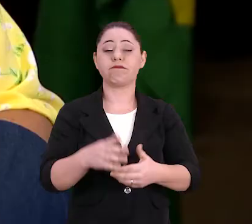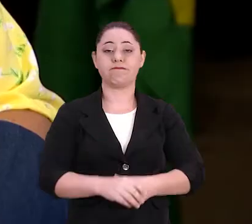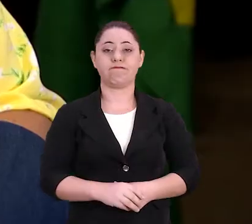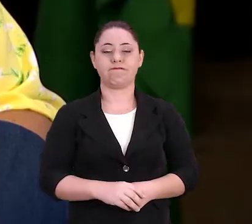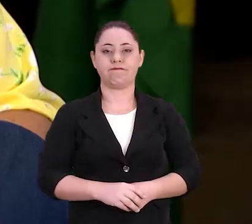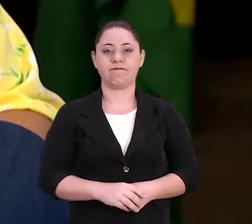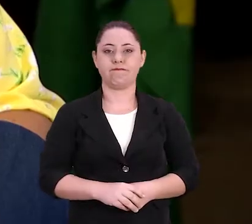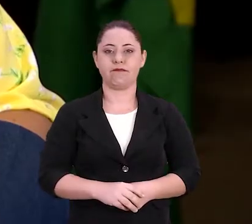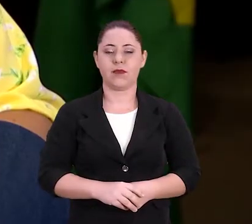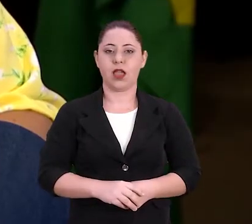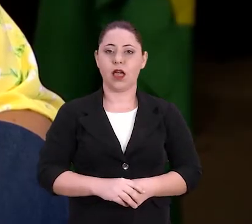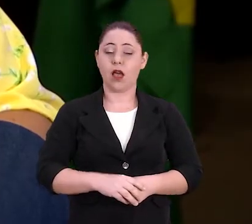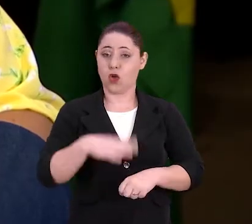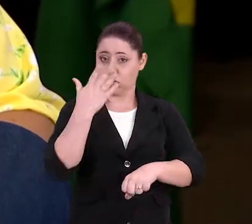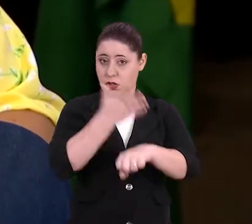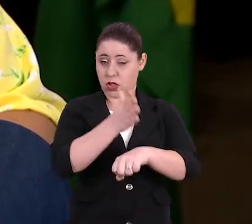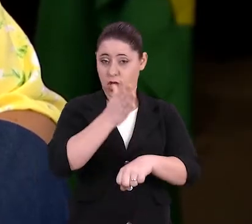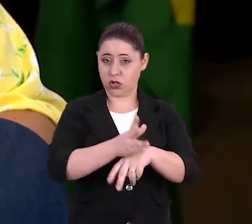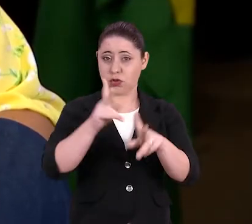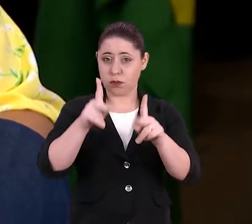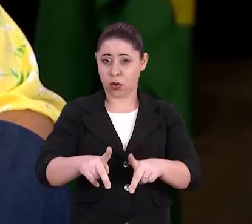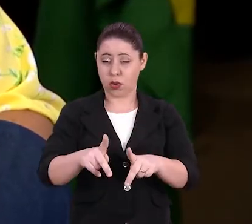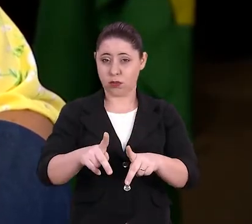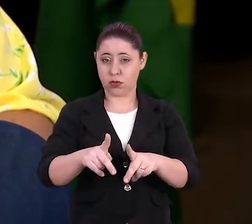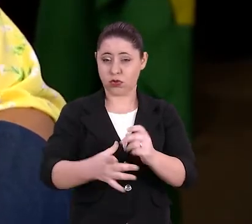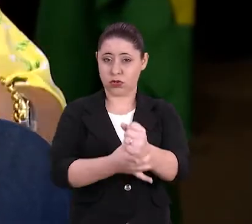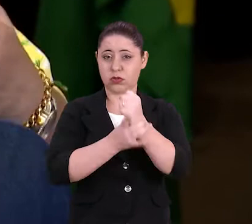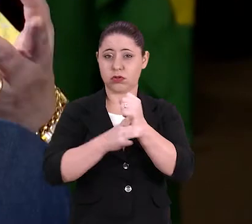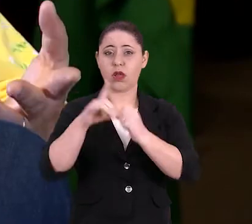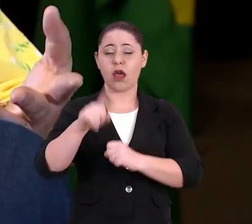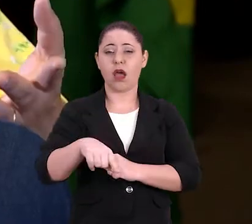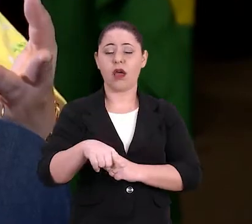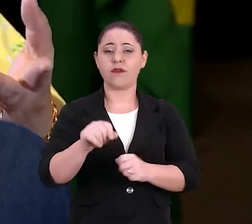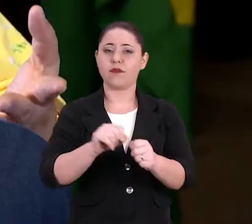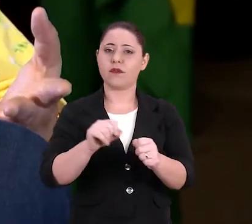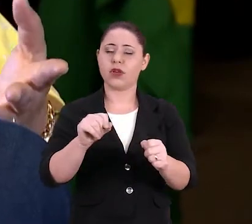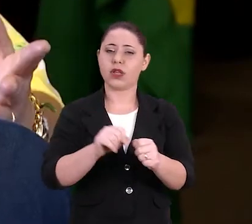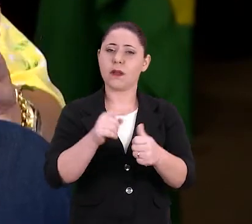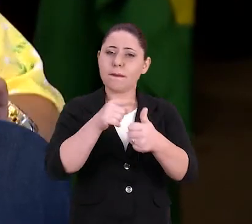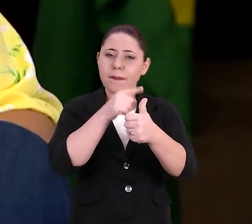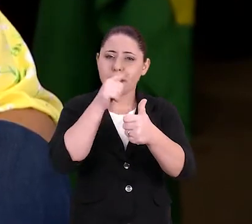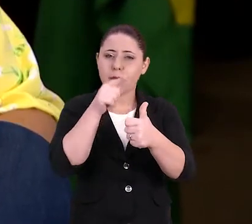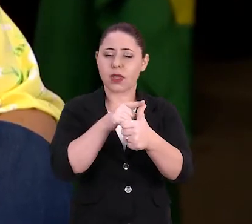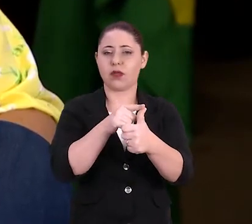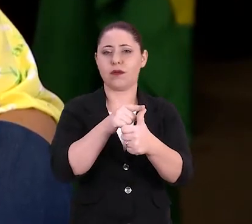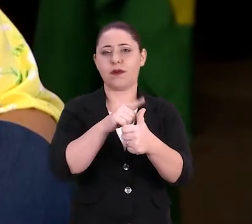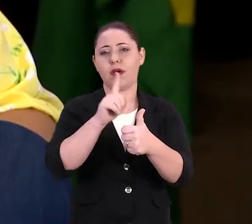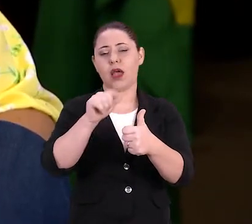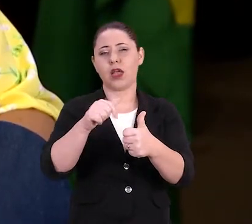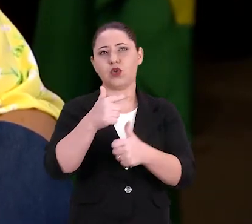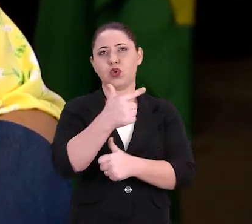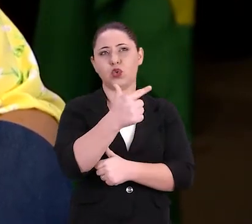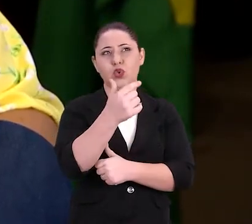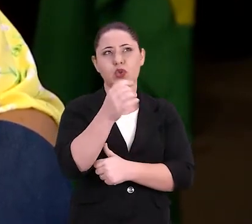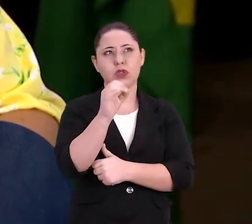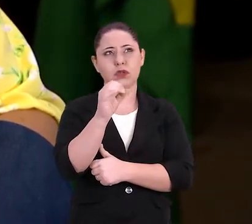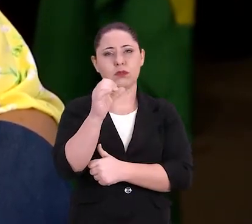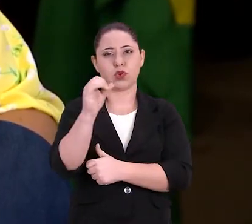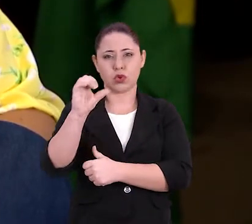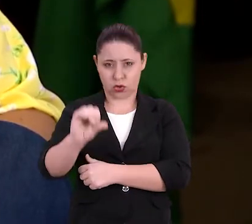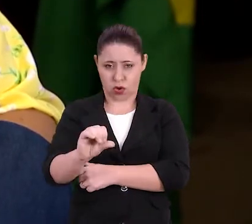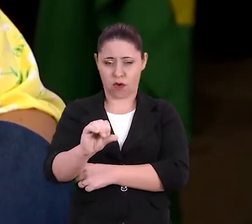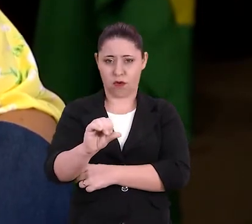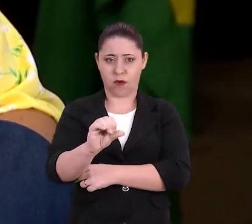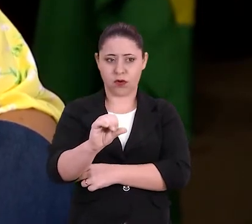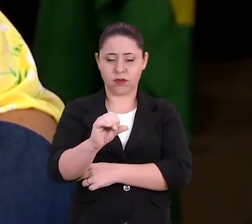deles? O teste público de segurança foi feito pela primeira vez em 2009,